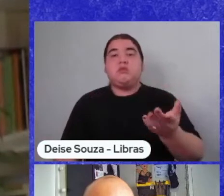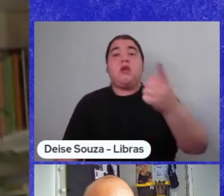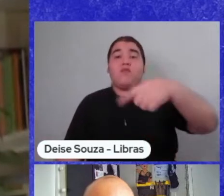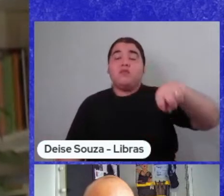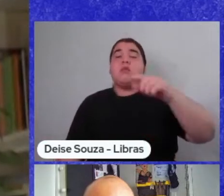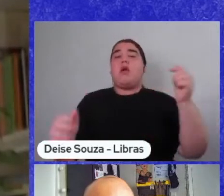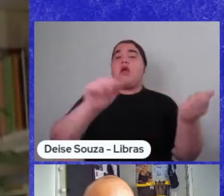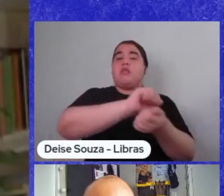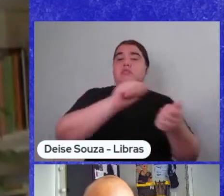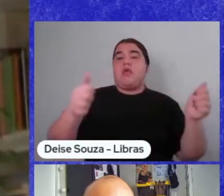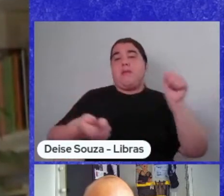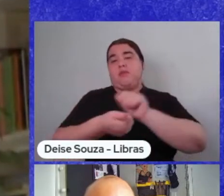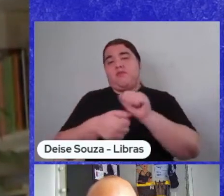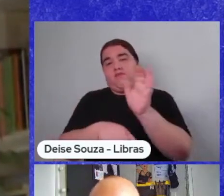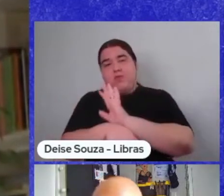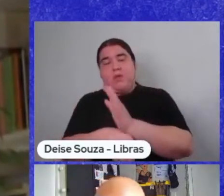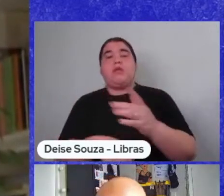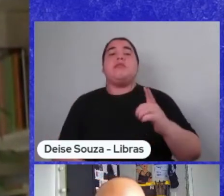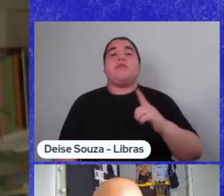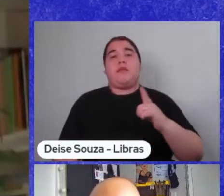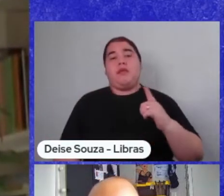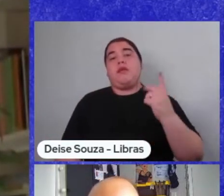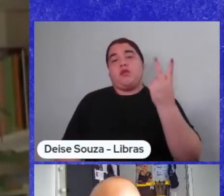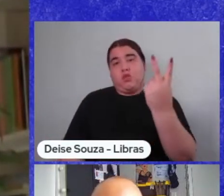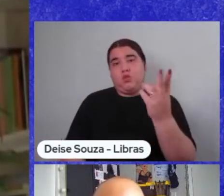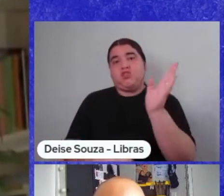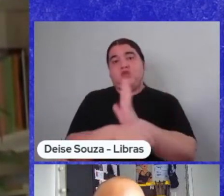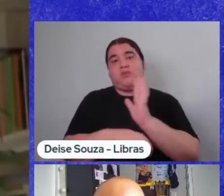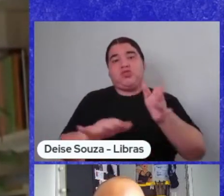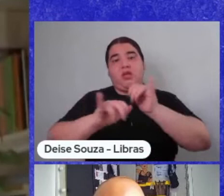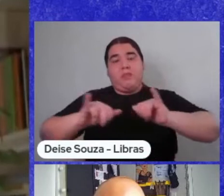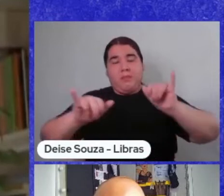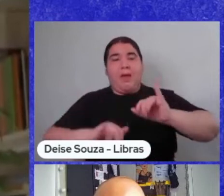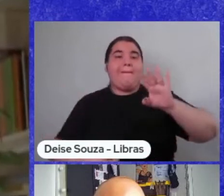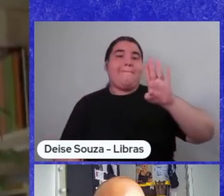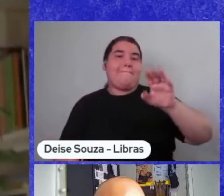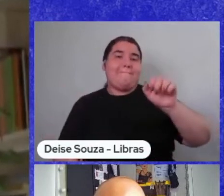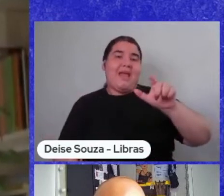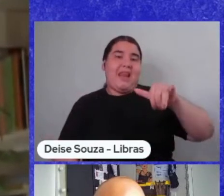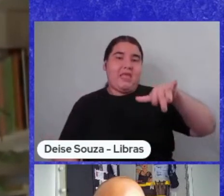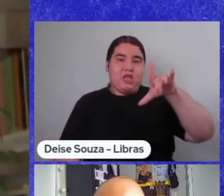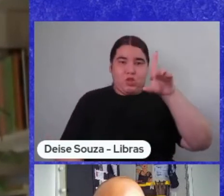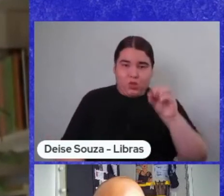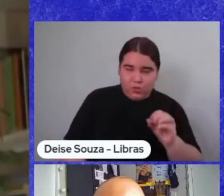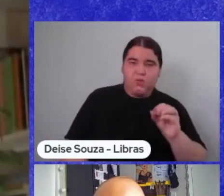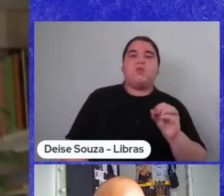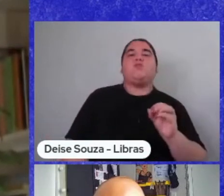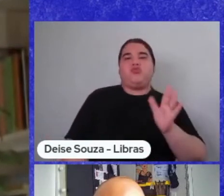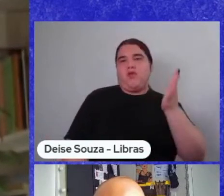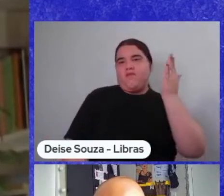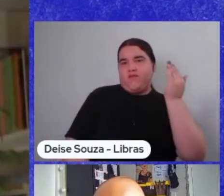tem aqui 2 filmes que rodaram muito, que é o Românticos e o Balido, e o Neo Sertão, que está começando agora, que foi feito,